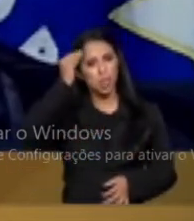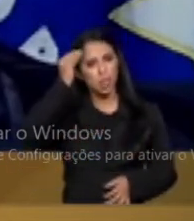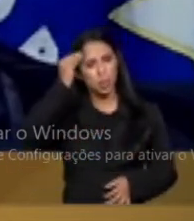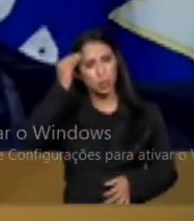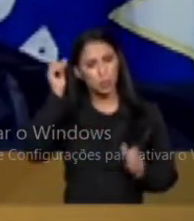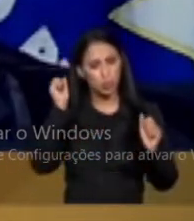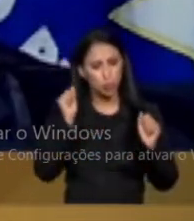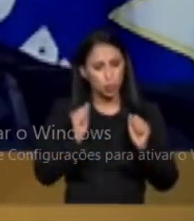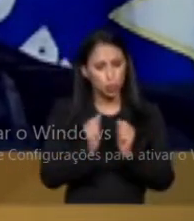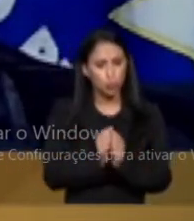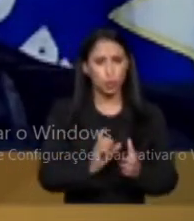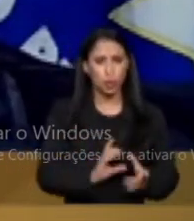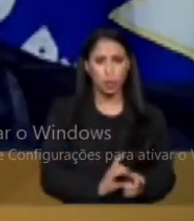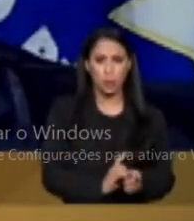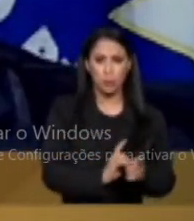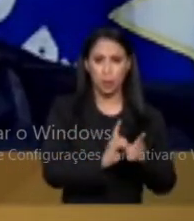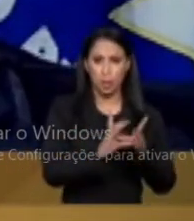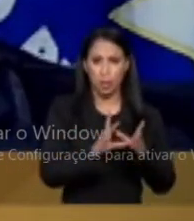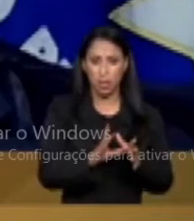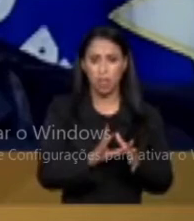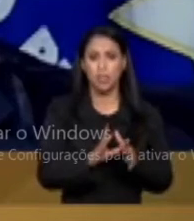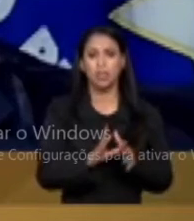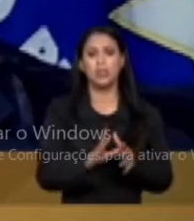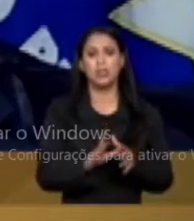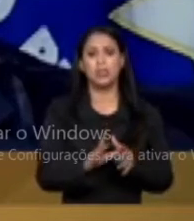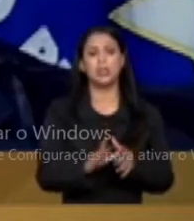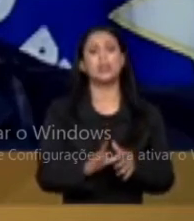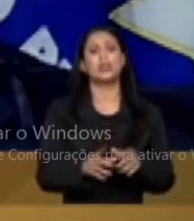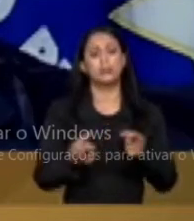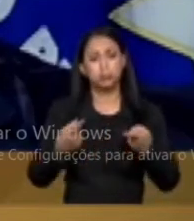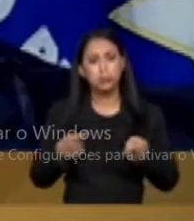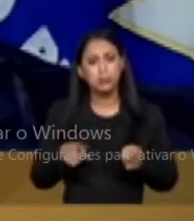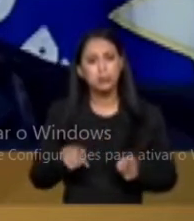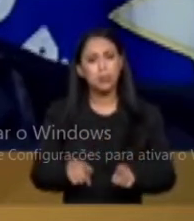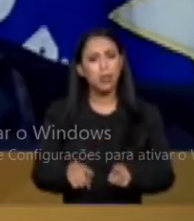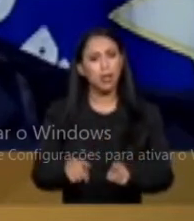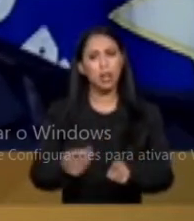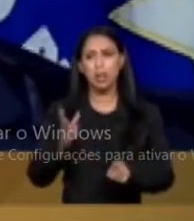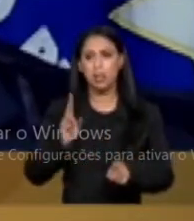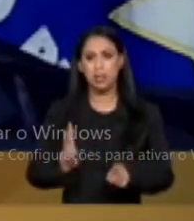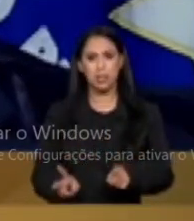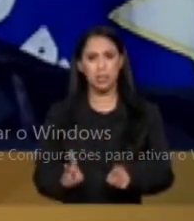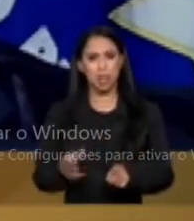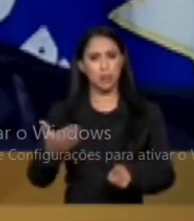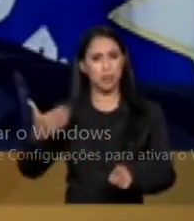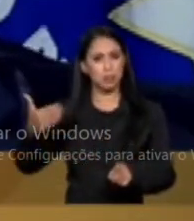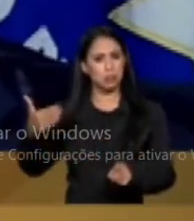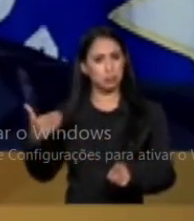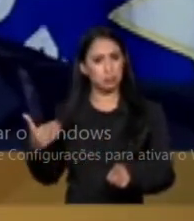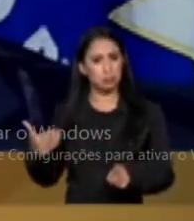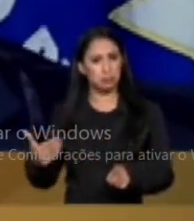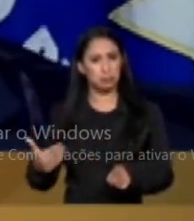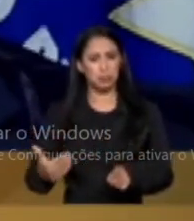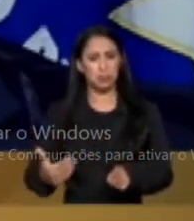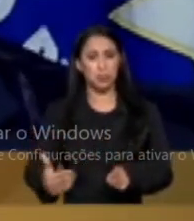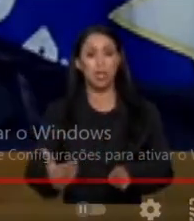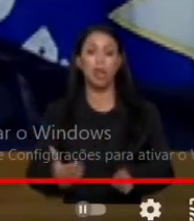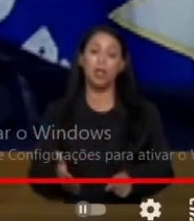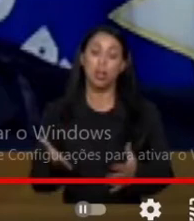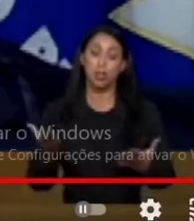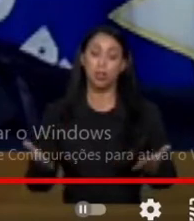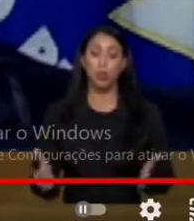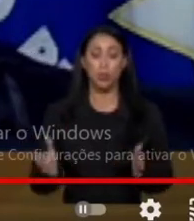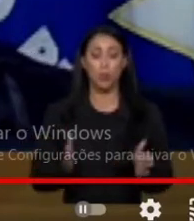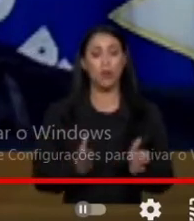com democracia desde os seus primórdios. E, nesse aspecto, uma das fases